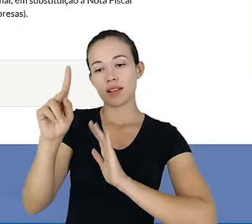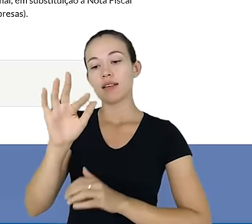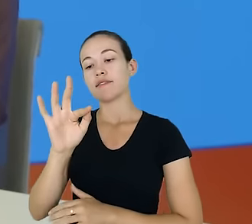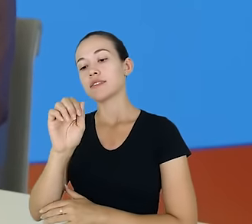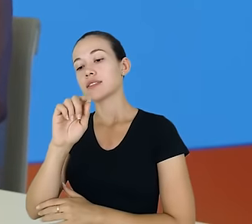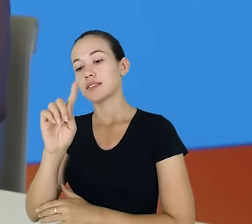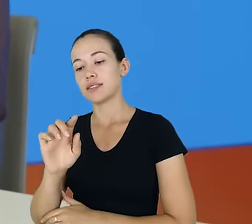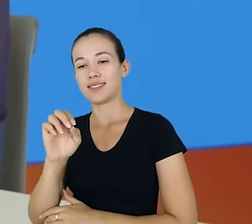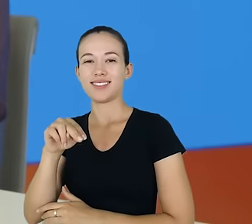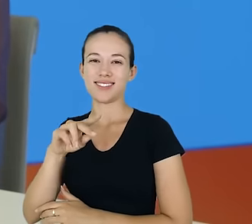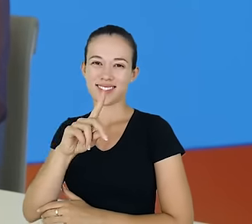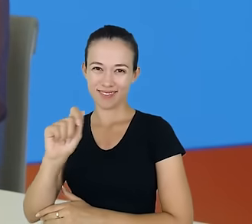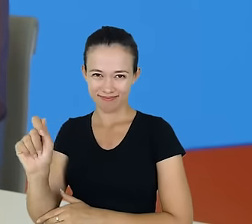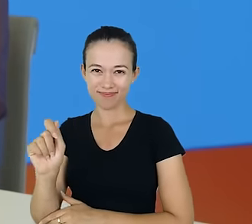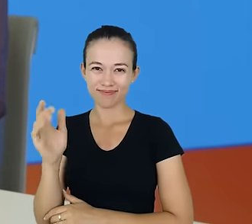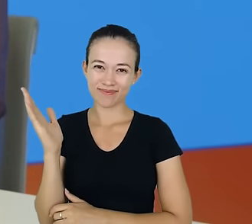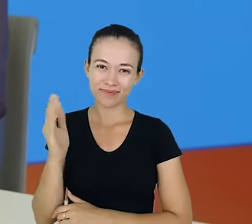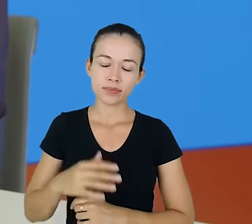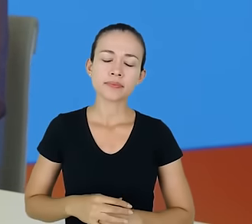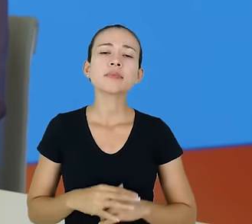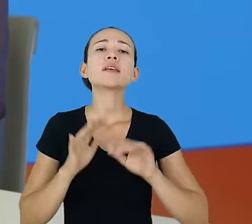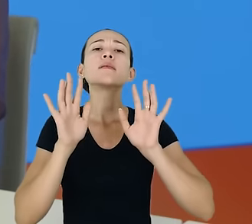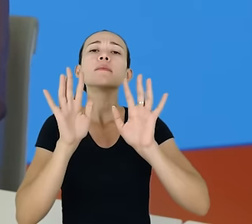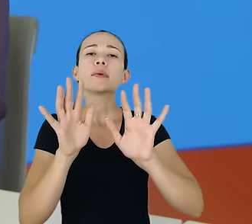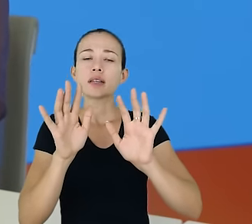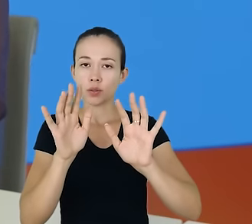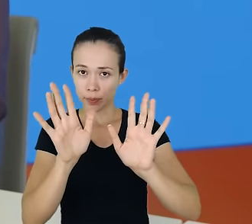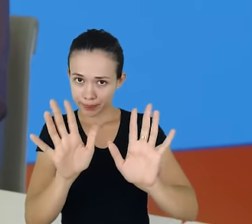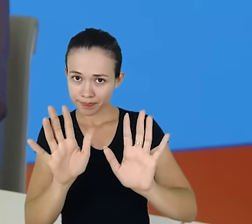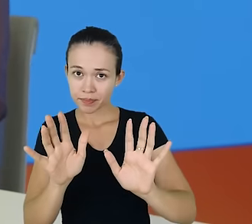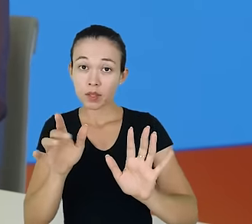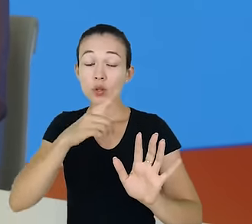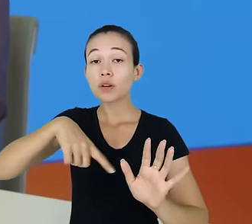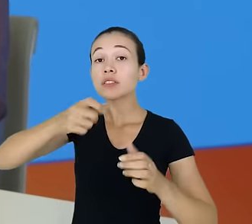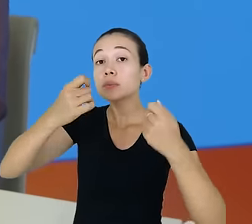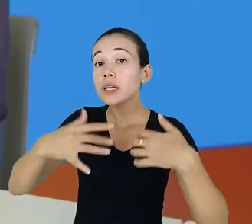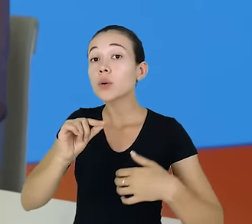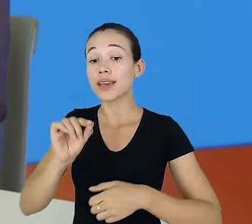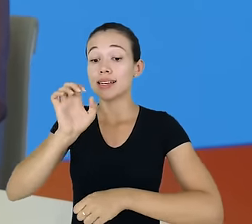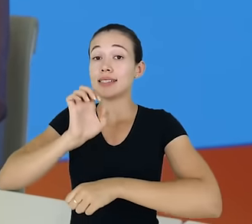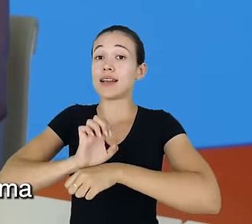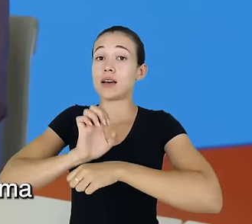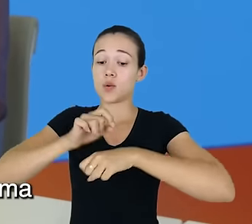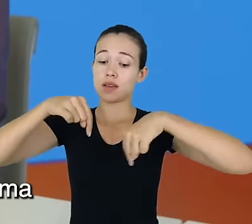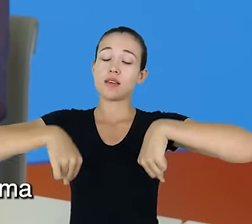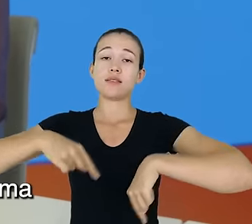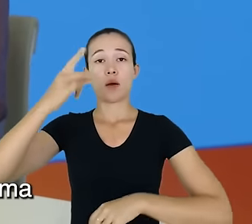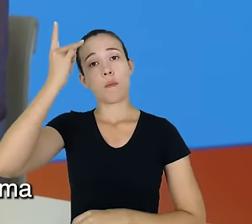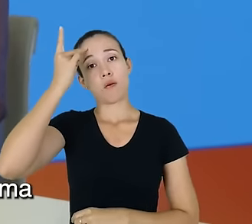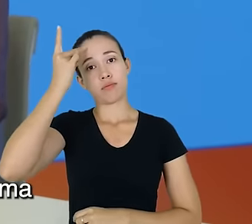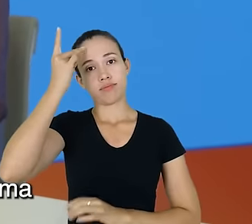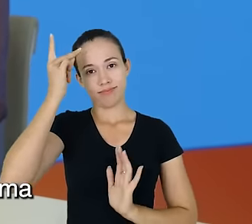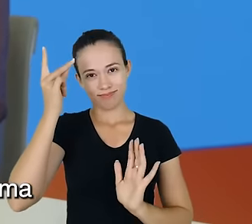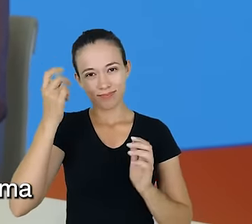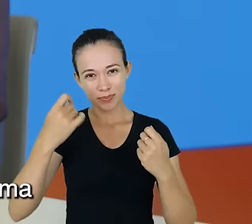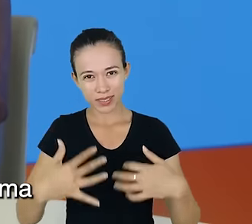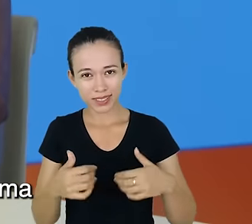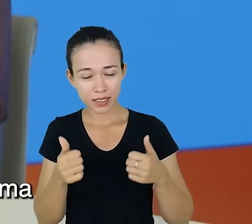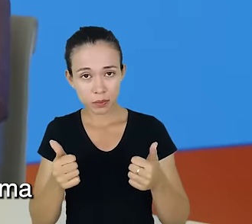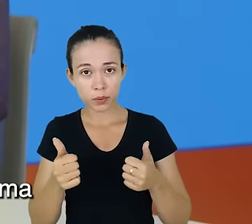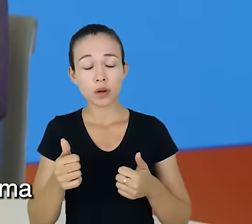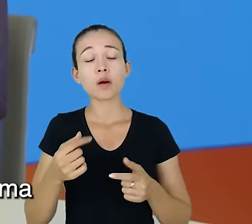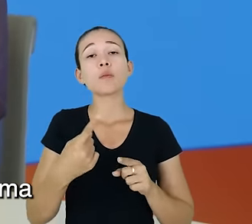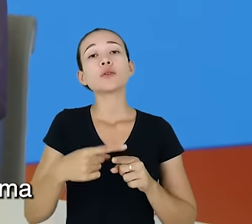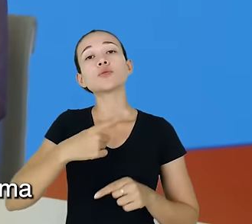Ah uma coisa uma observação a gente vai falar sobre o estado de São Paulo porque a gente sabe que quando desde que o